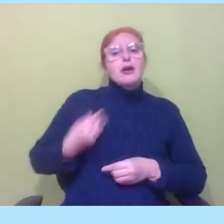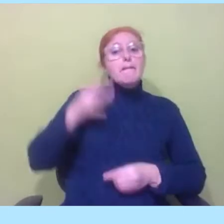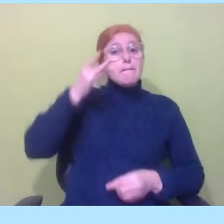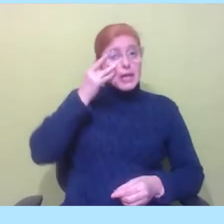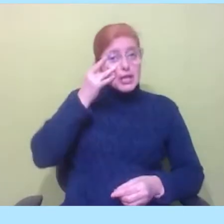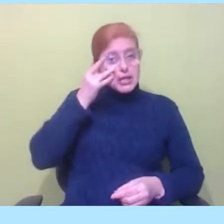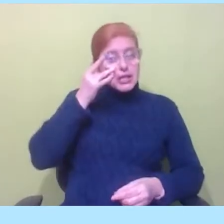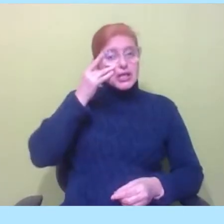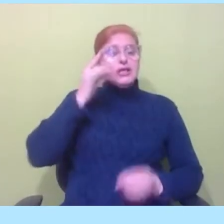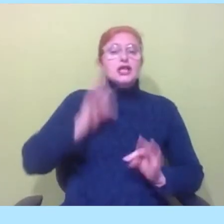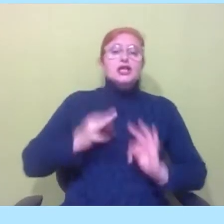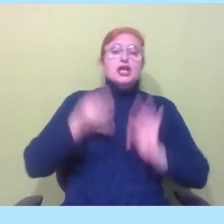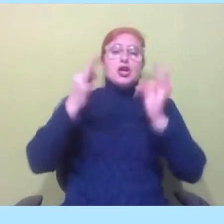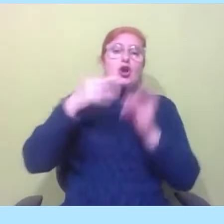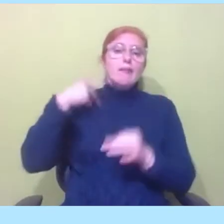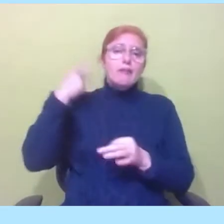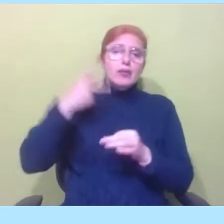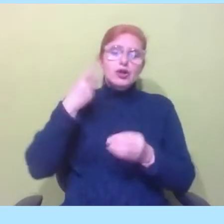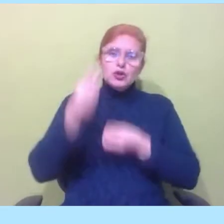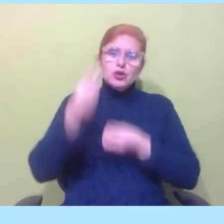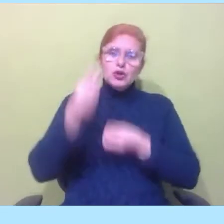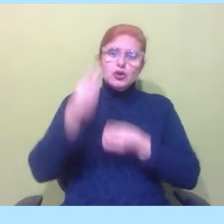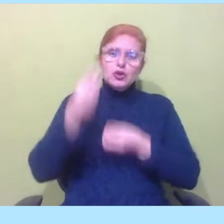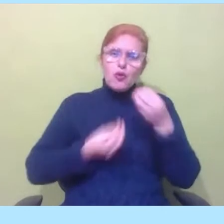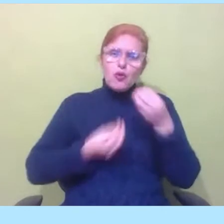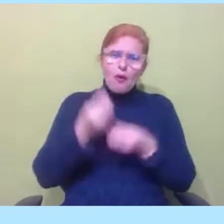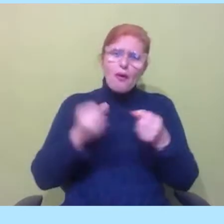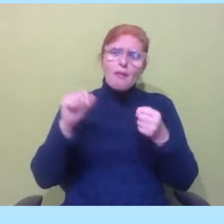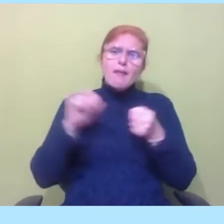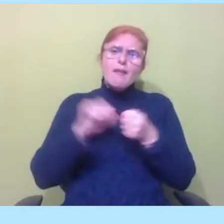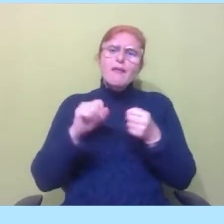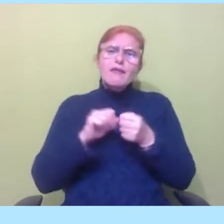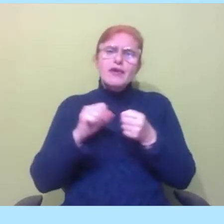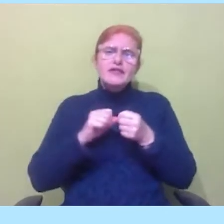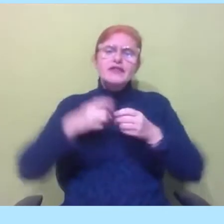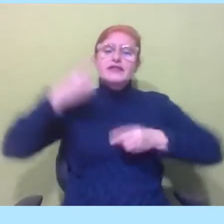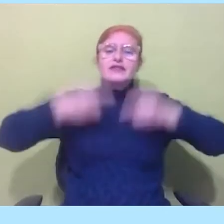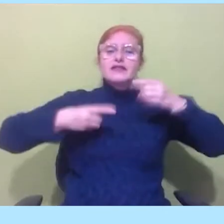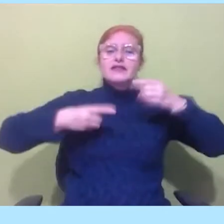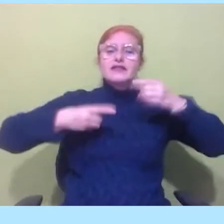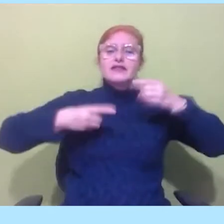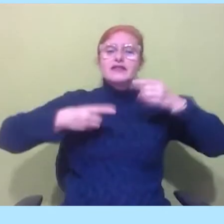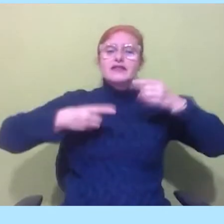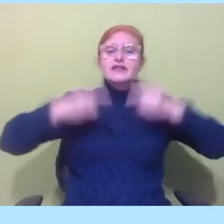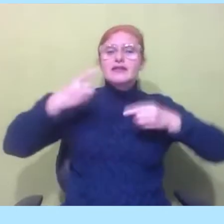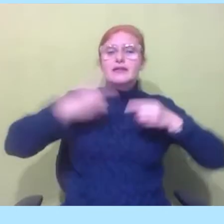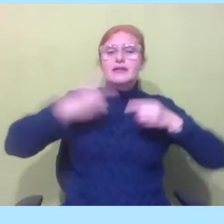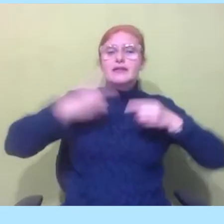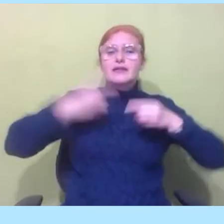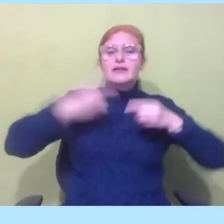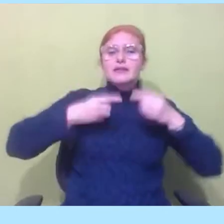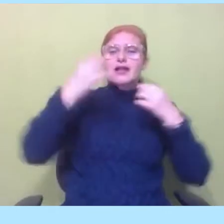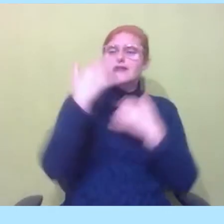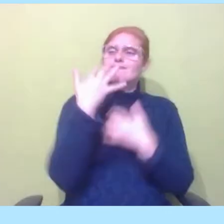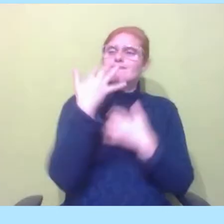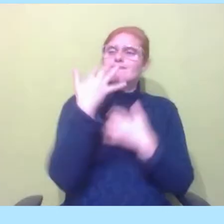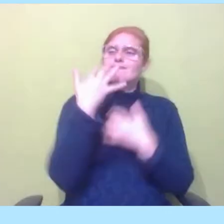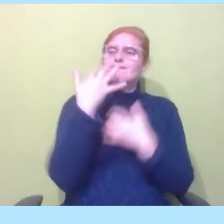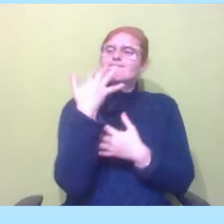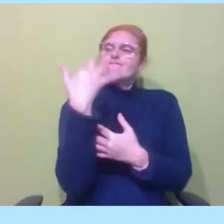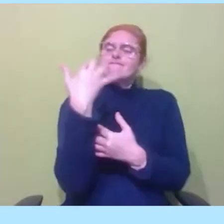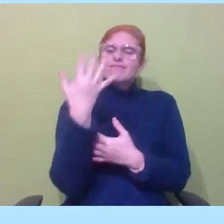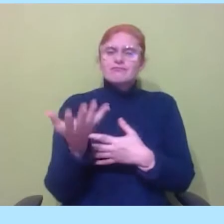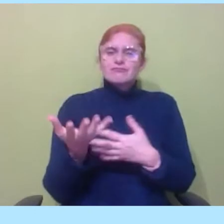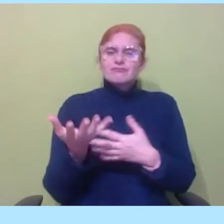né? Como que a gente faz para tornar esse debate mais sedutor? Eu queria um pouquinho que vocês pudessem comentar